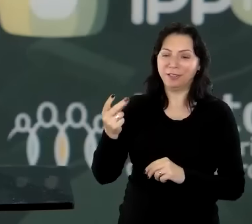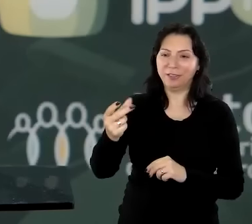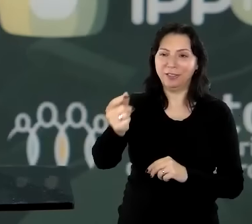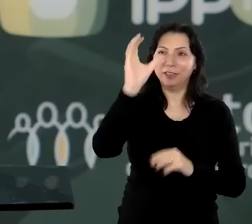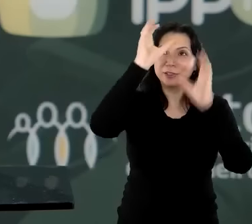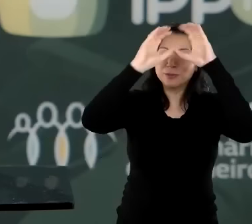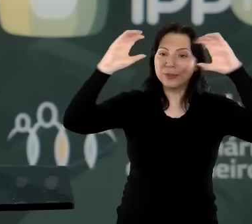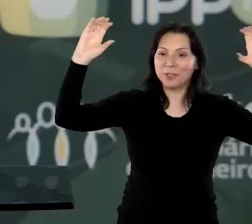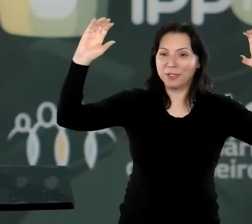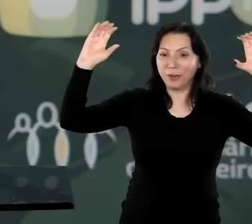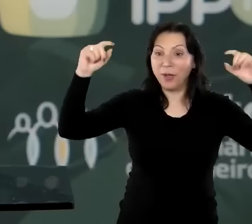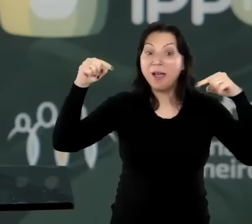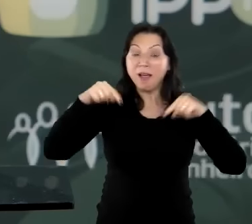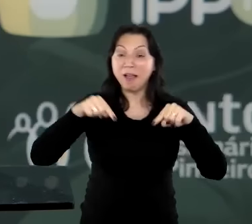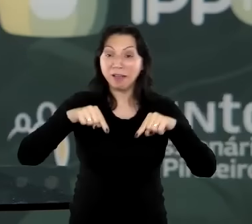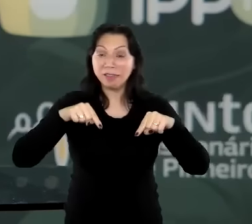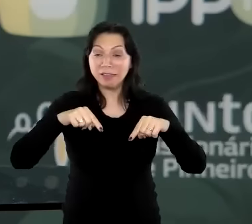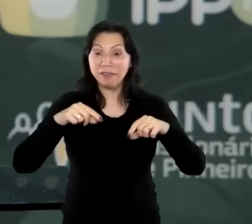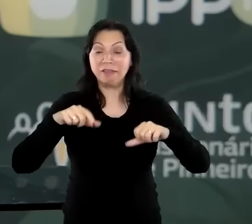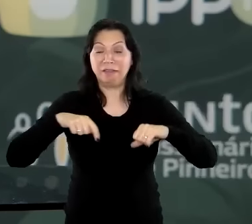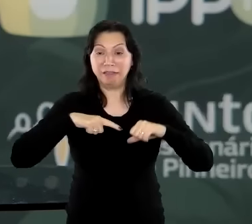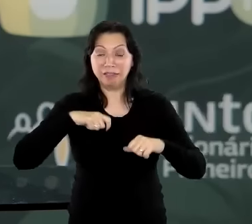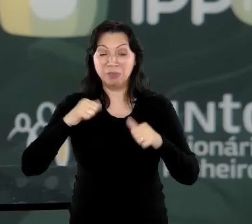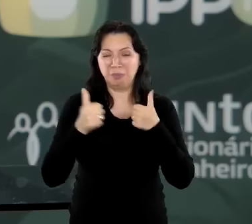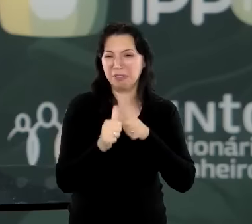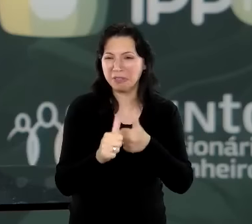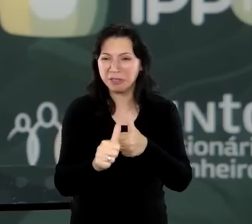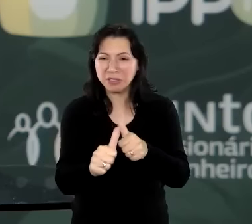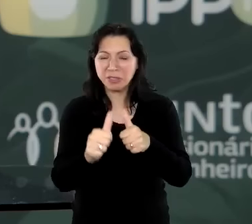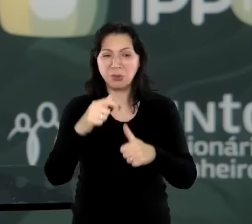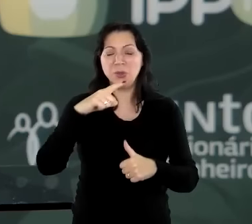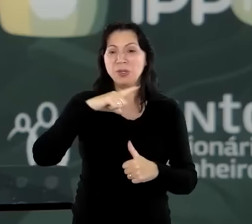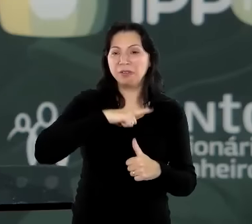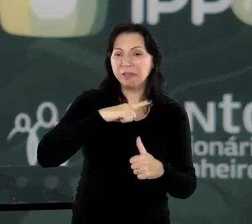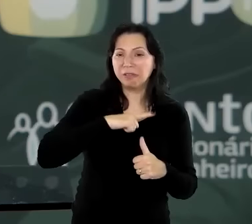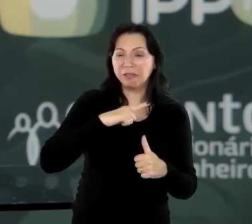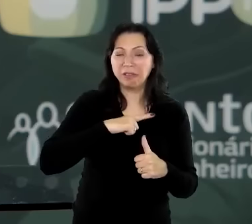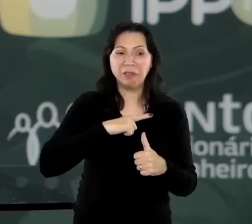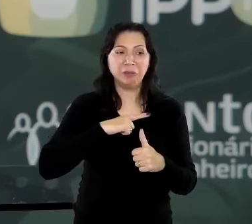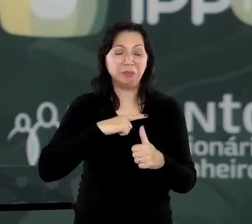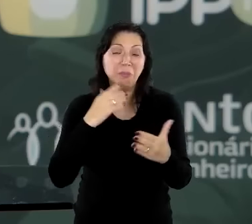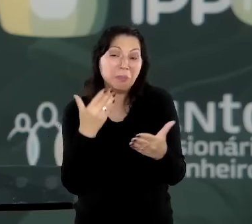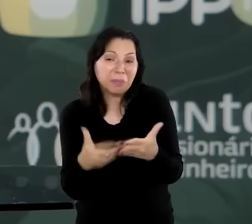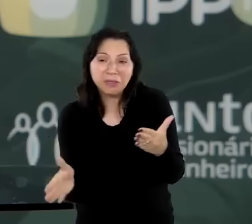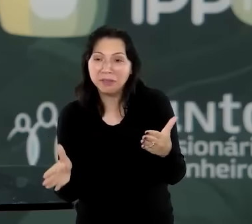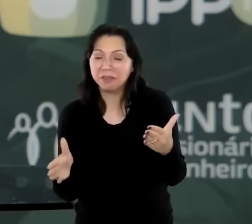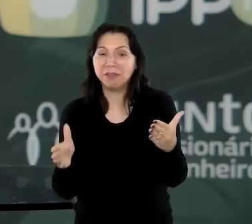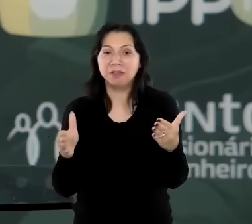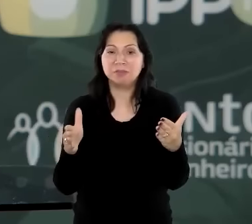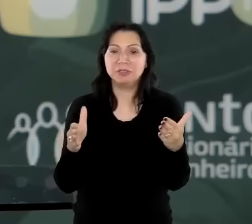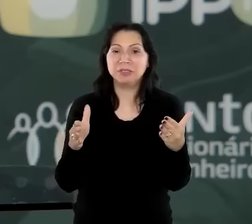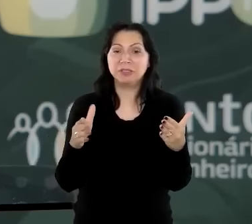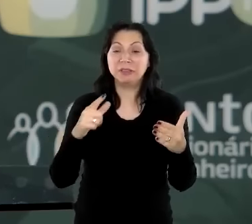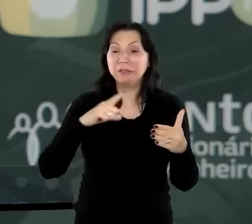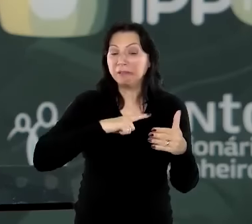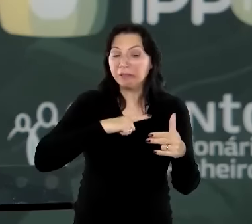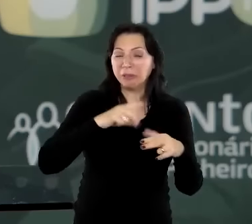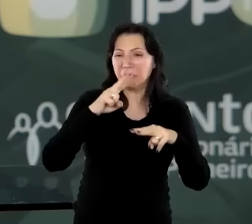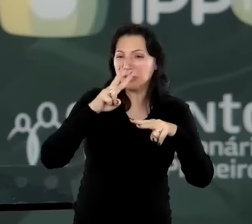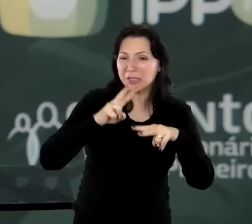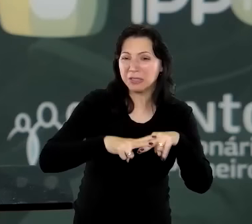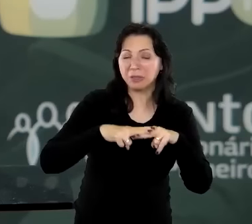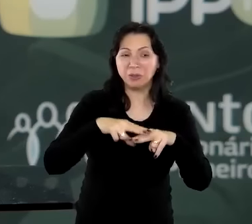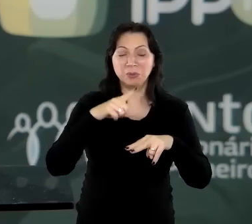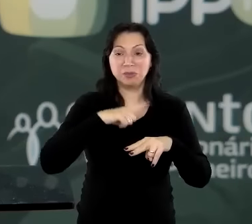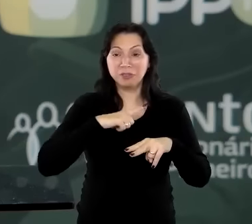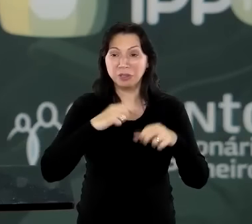enfrenta pressão, aqui você enfrenta perseguição, aqui você enfrenta prejuízo, aqui alguém pode botar você numa prisão,